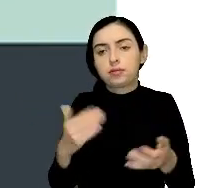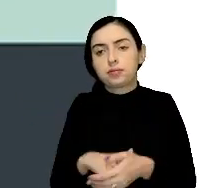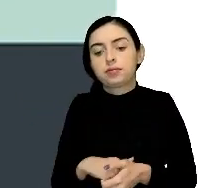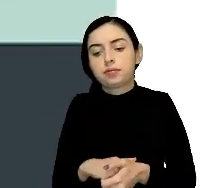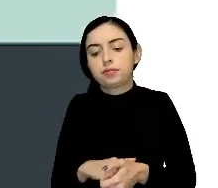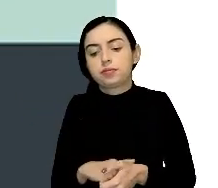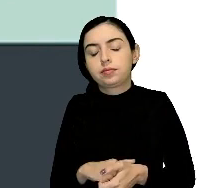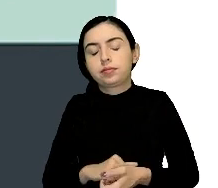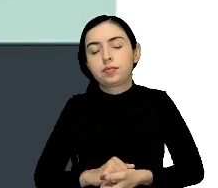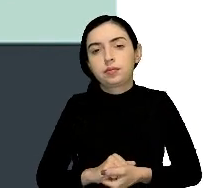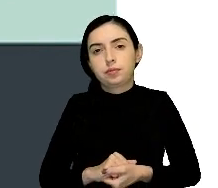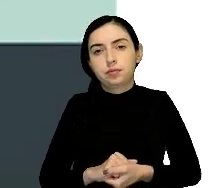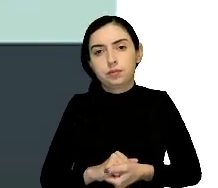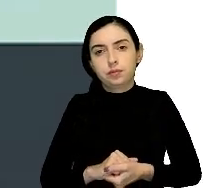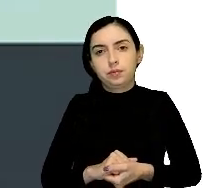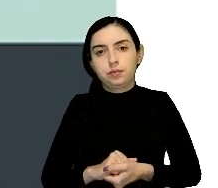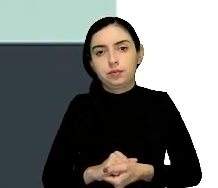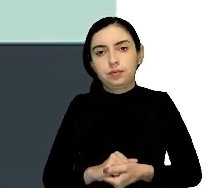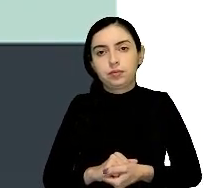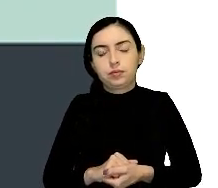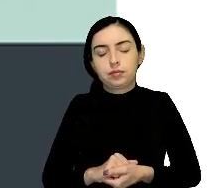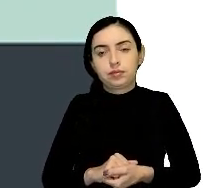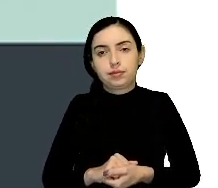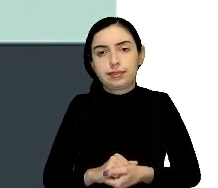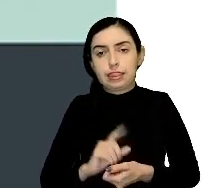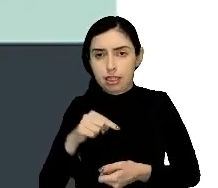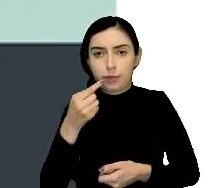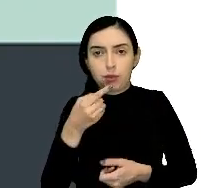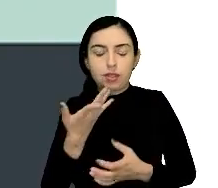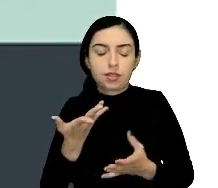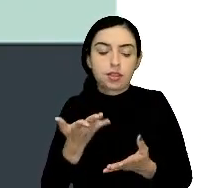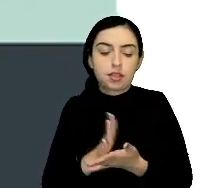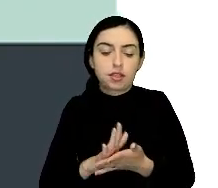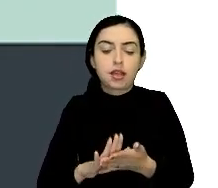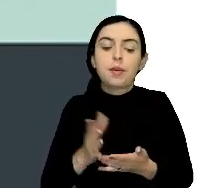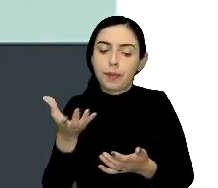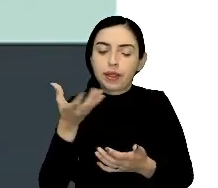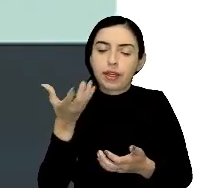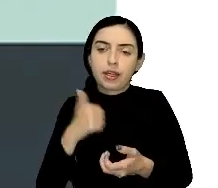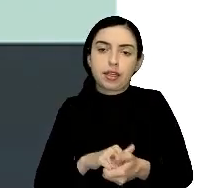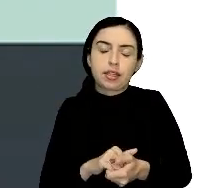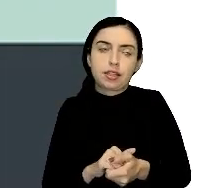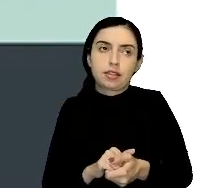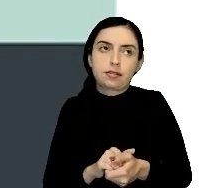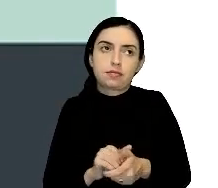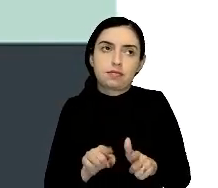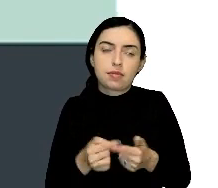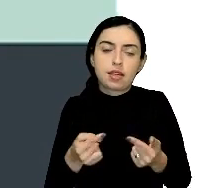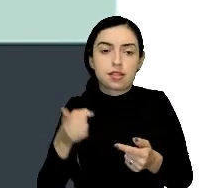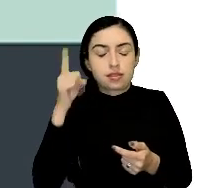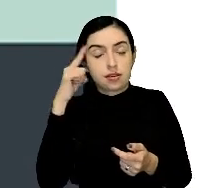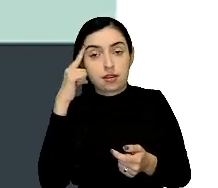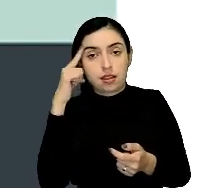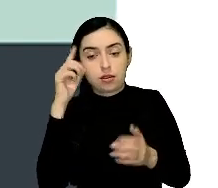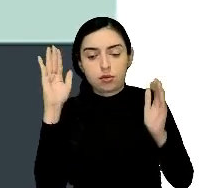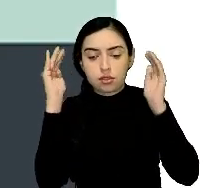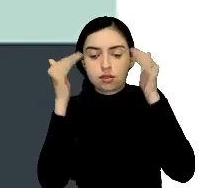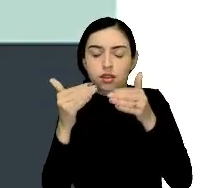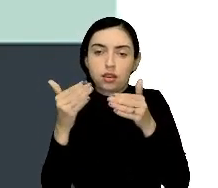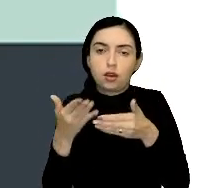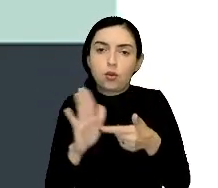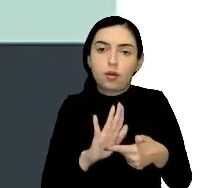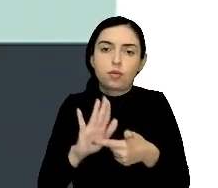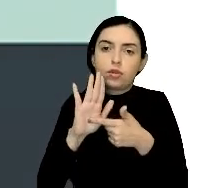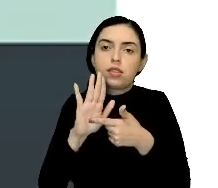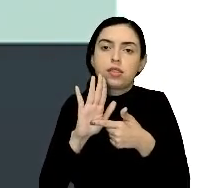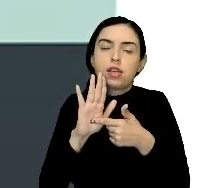pode circular eventualmente depois, para aqueles que quiserem, mas a ideia aqui central é trazer os